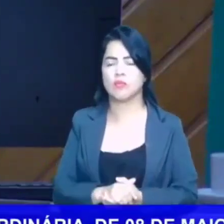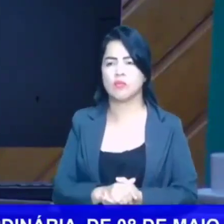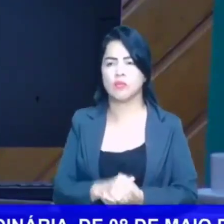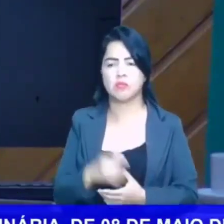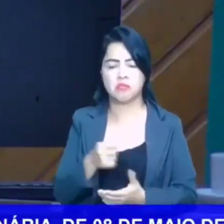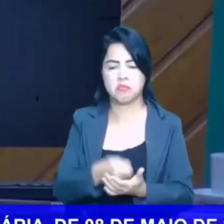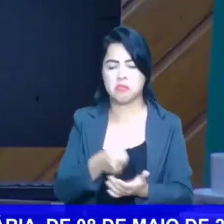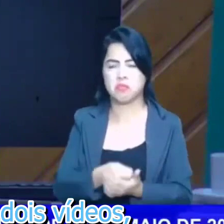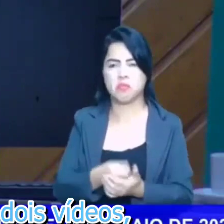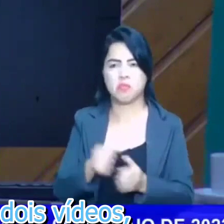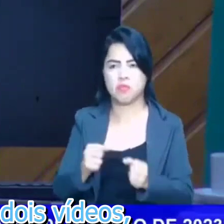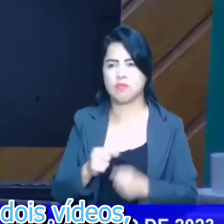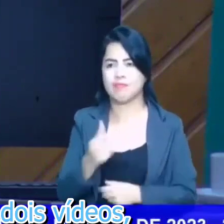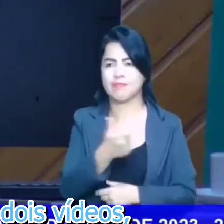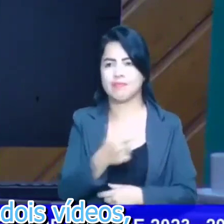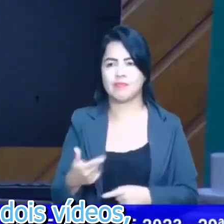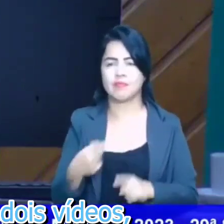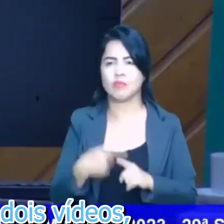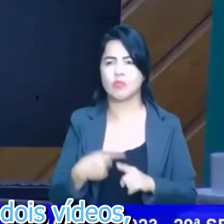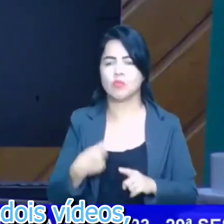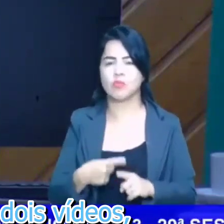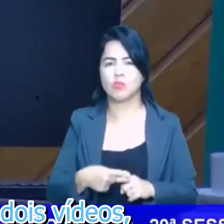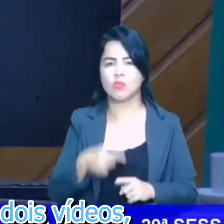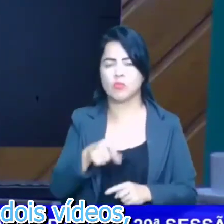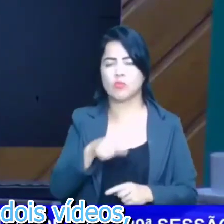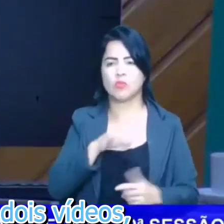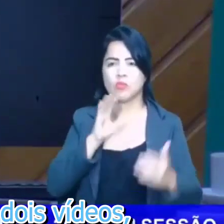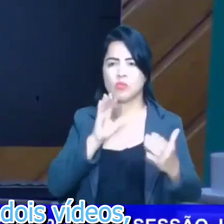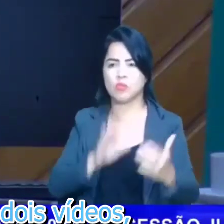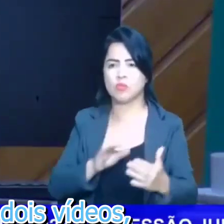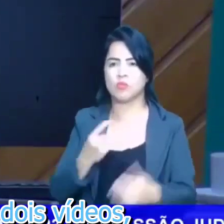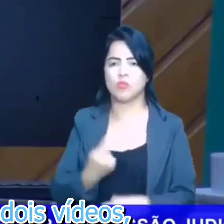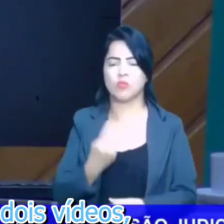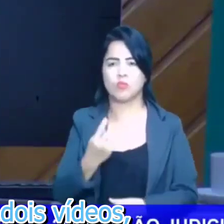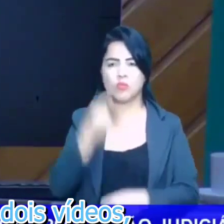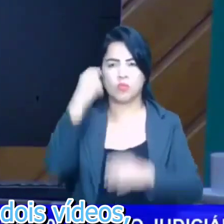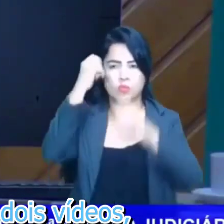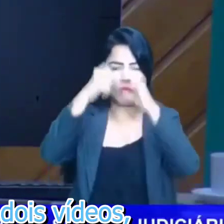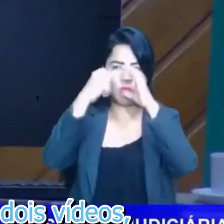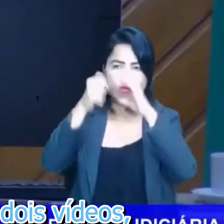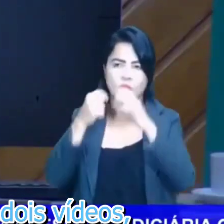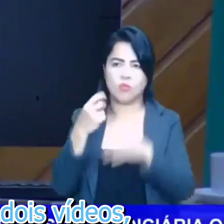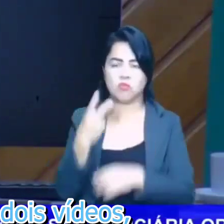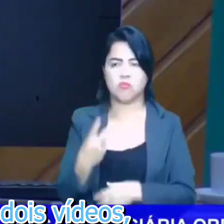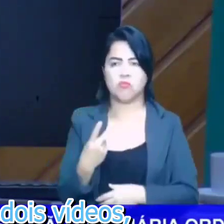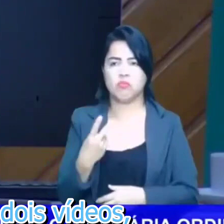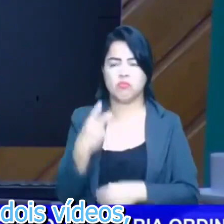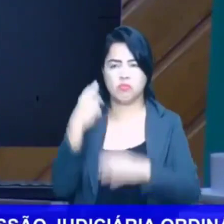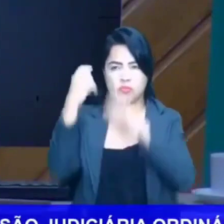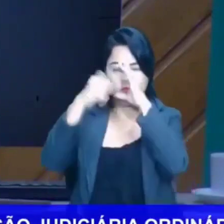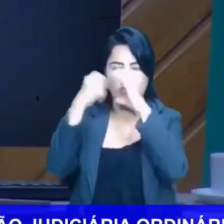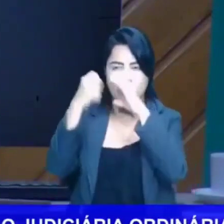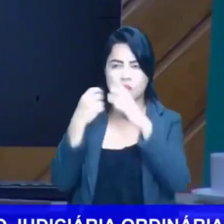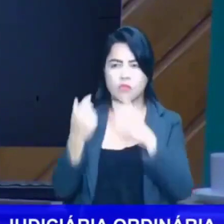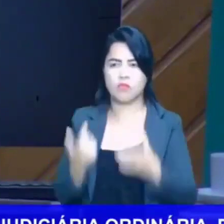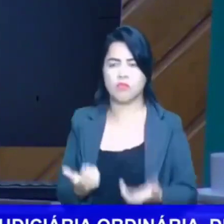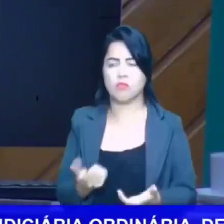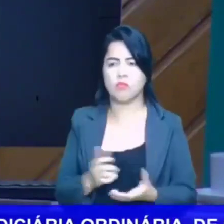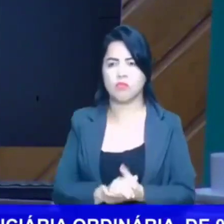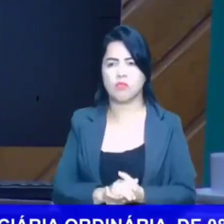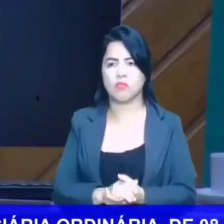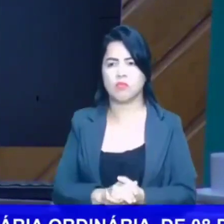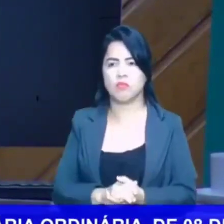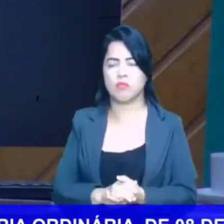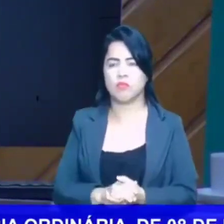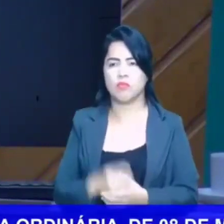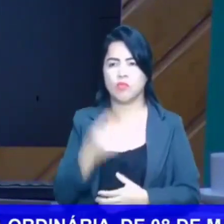o abuso, justamente porque se está a enfrentar um único vídeo, ou dois vídeos, de